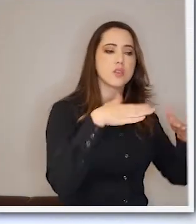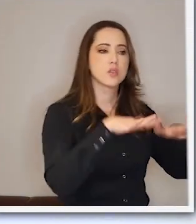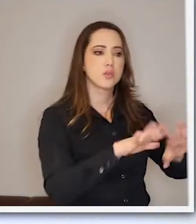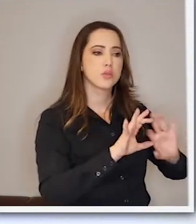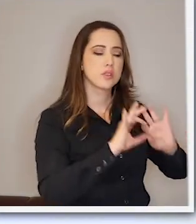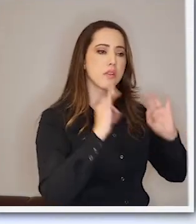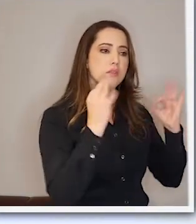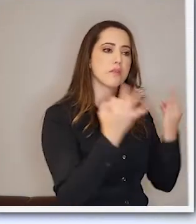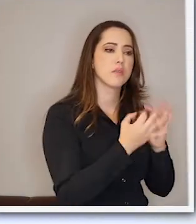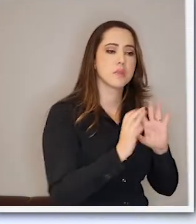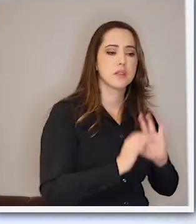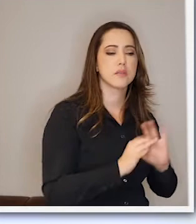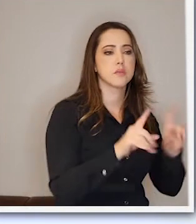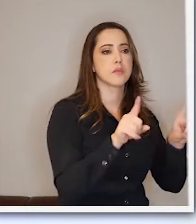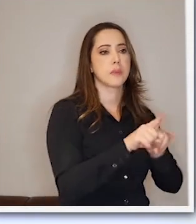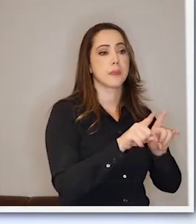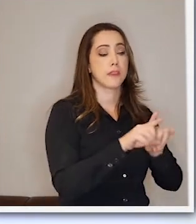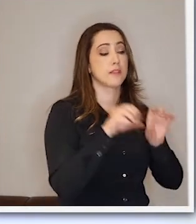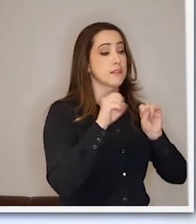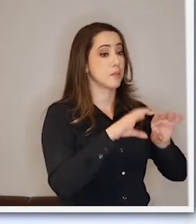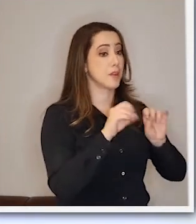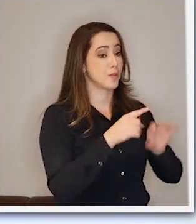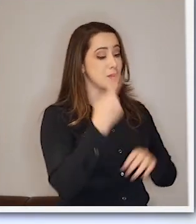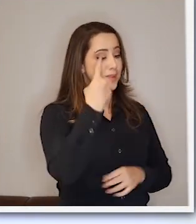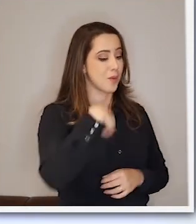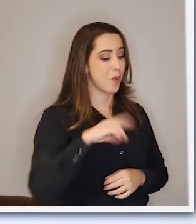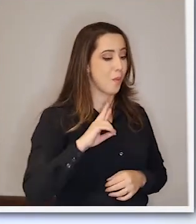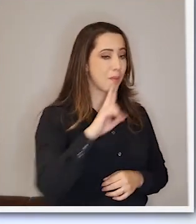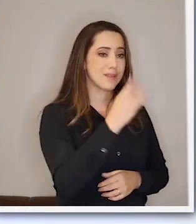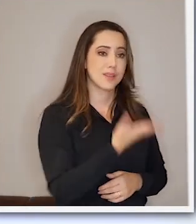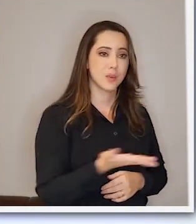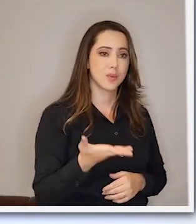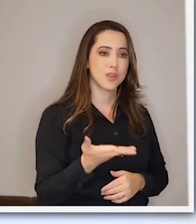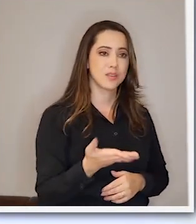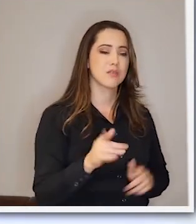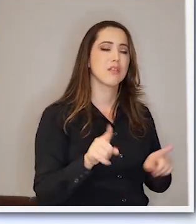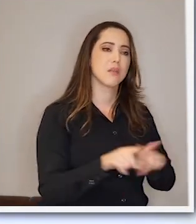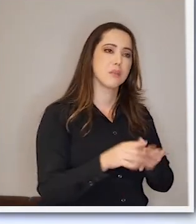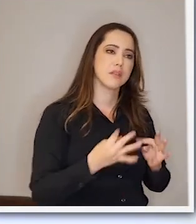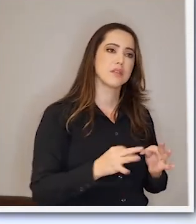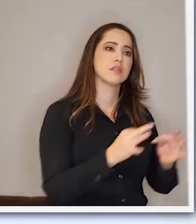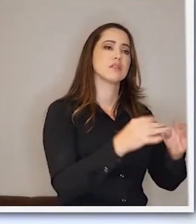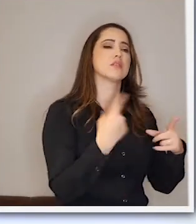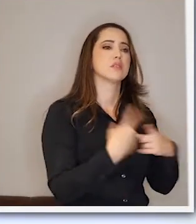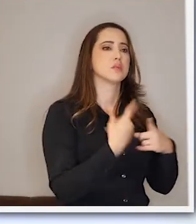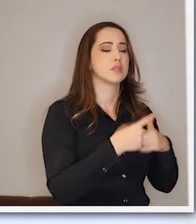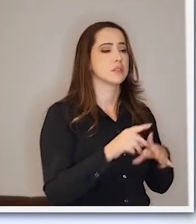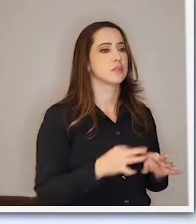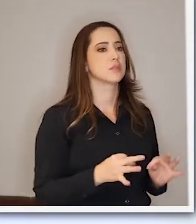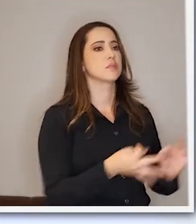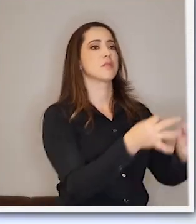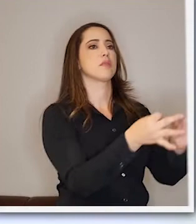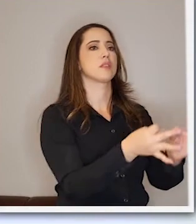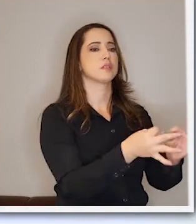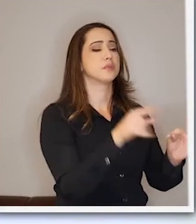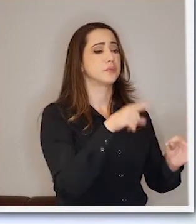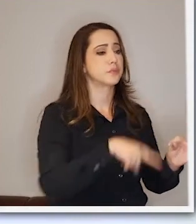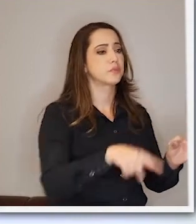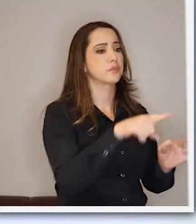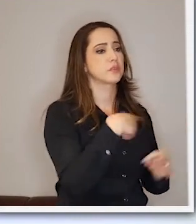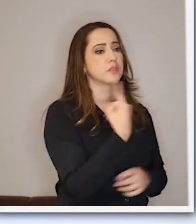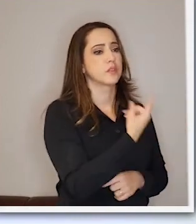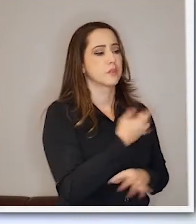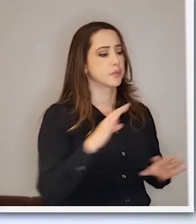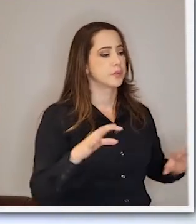bandeiras de acessibilidade, inclusão, família, liberdade e também educação. Como também